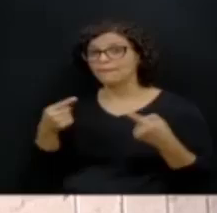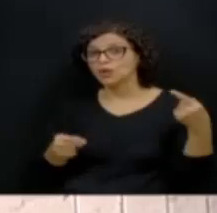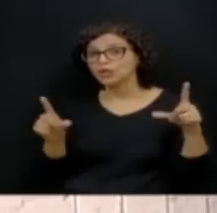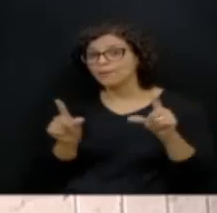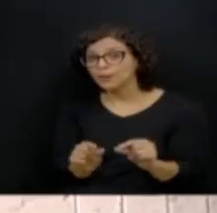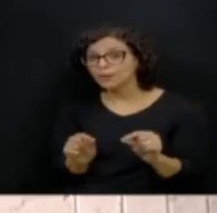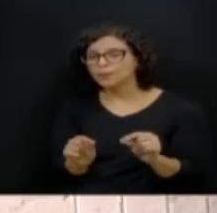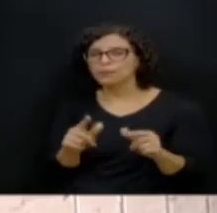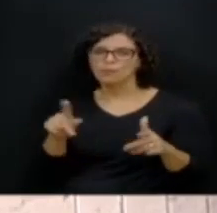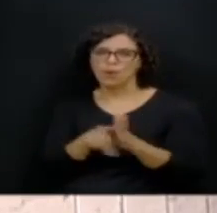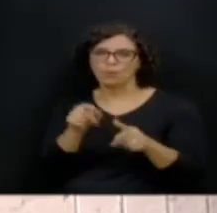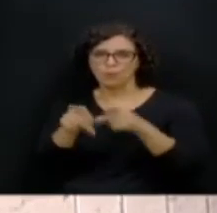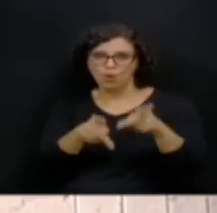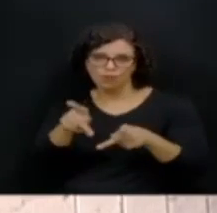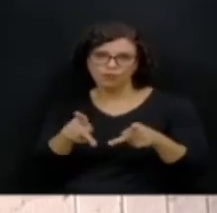é gigantesca.